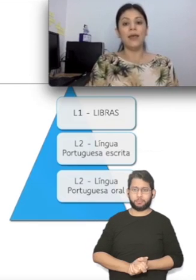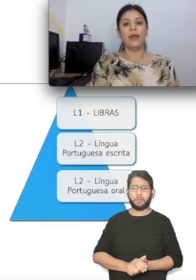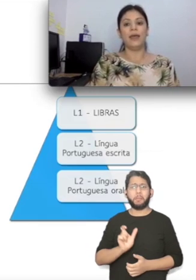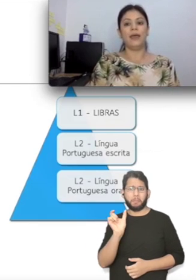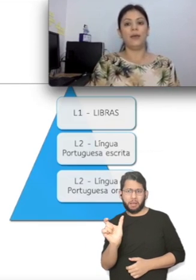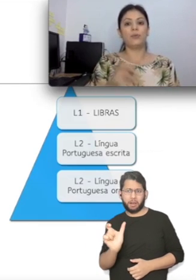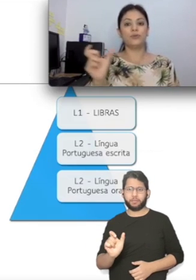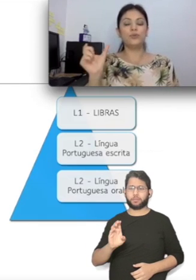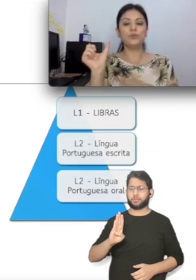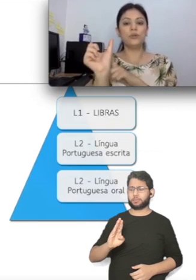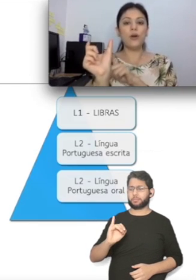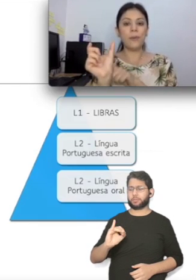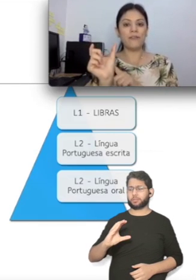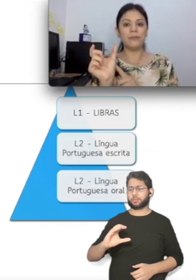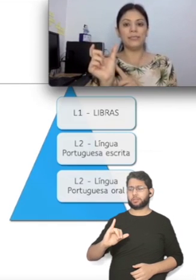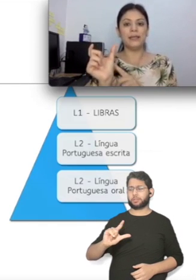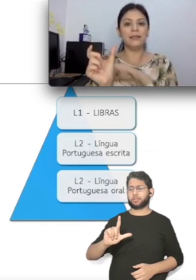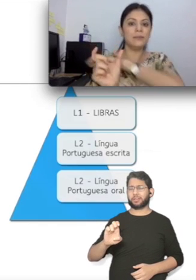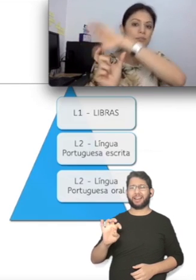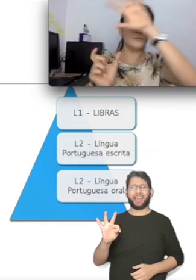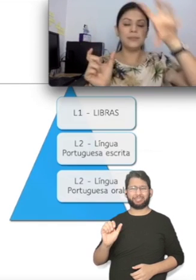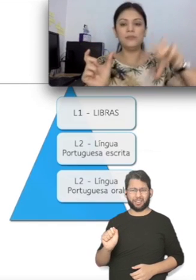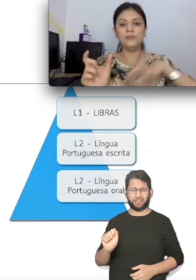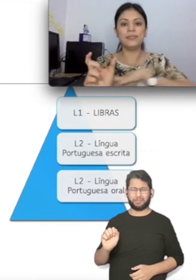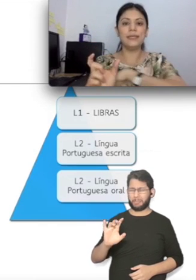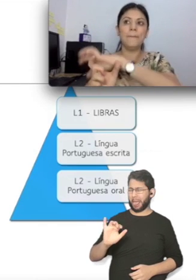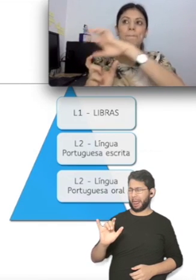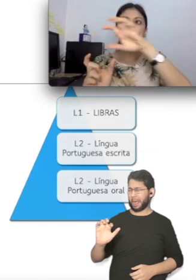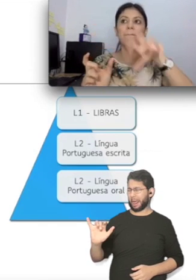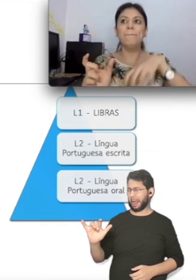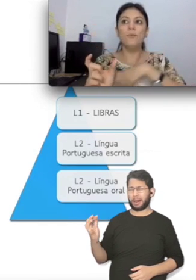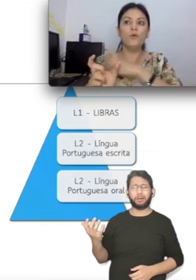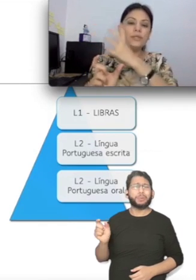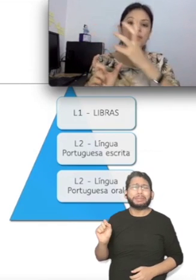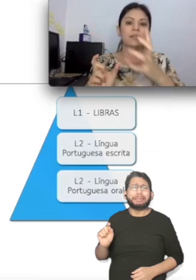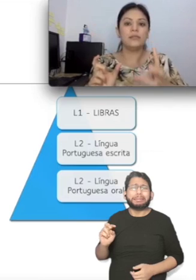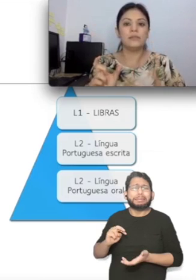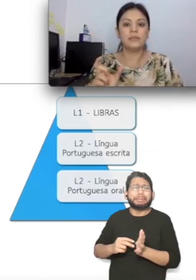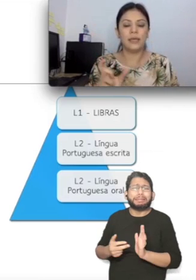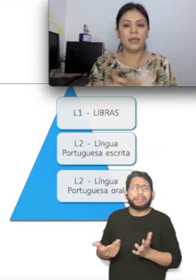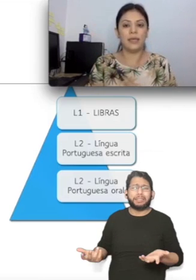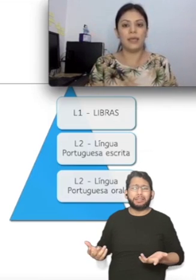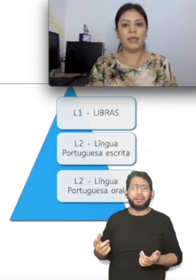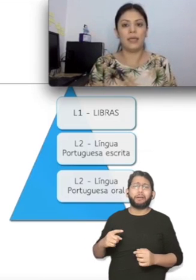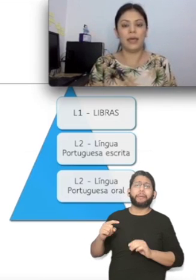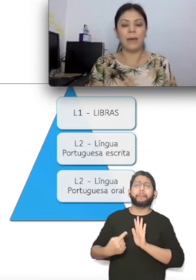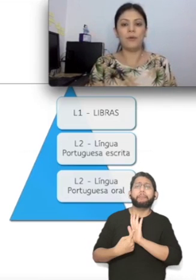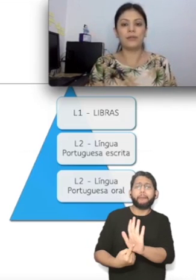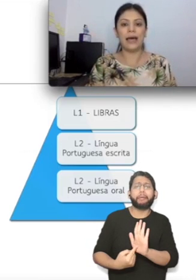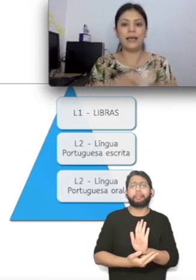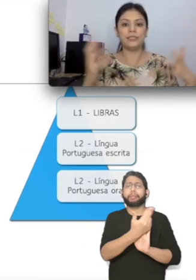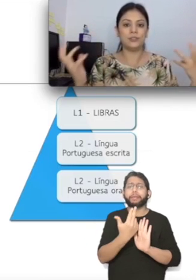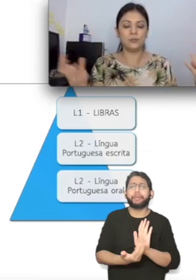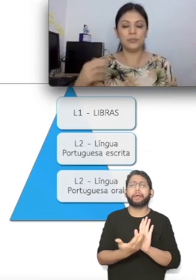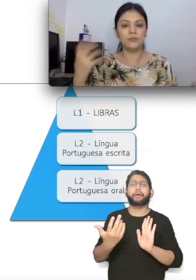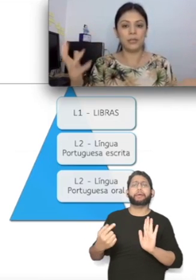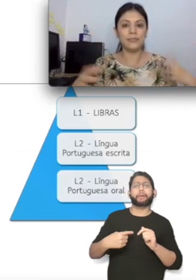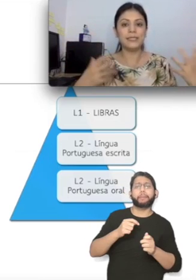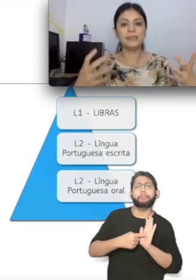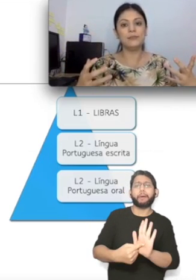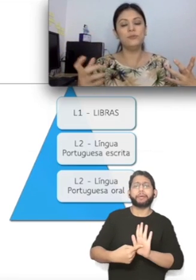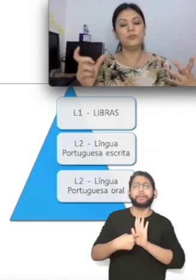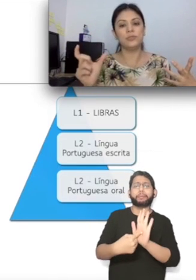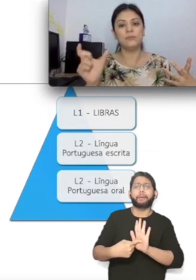bicicleta para o surdo, eu dou a palavra bicicleta, mas eu não preciso fazer muitas abordagens, não preciso